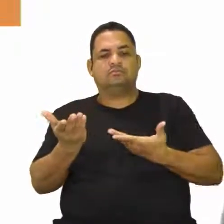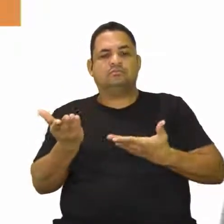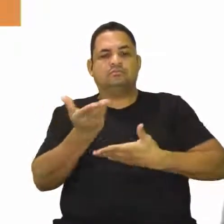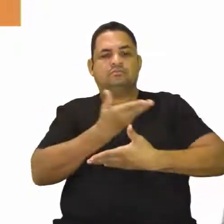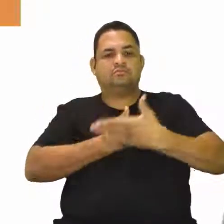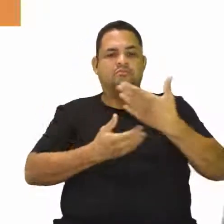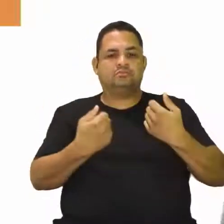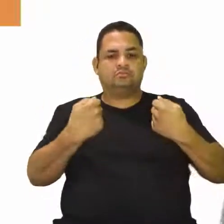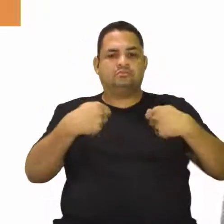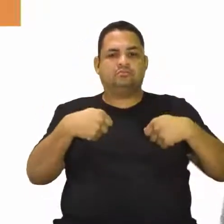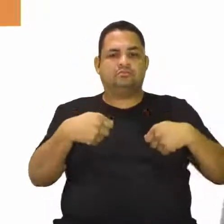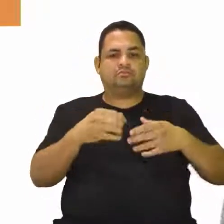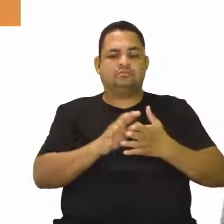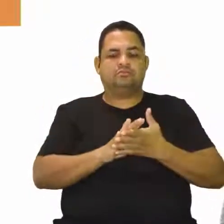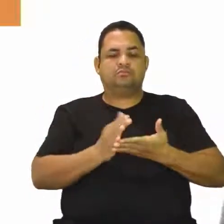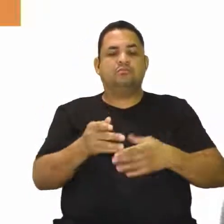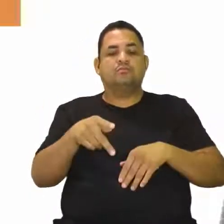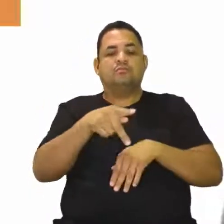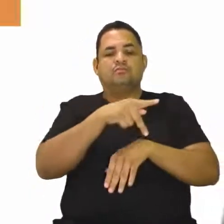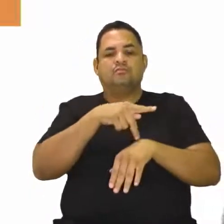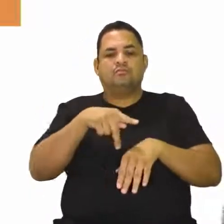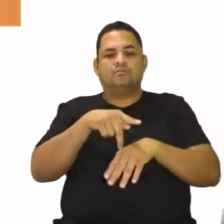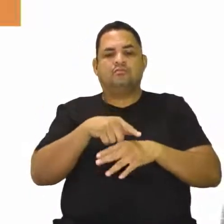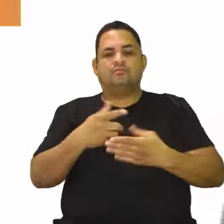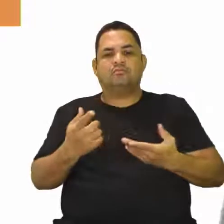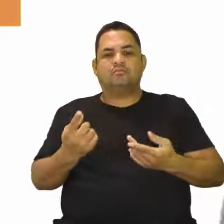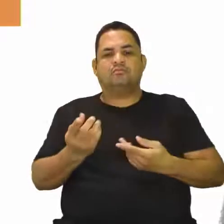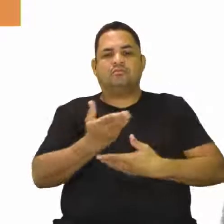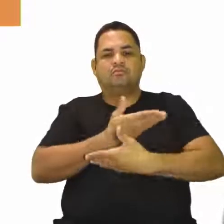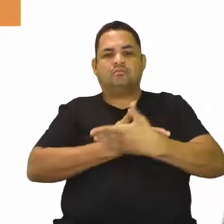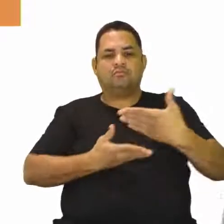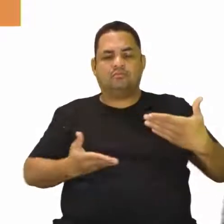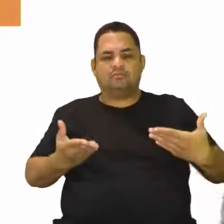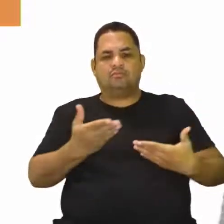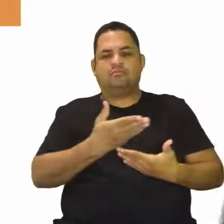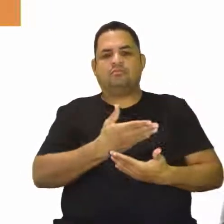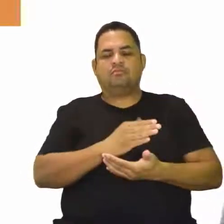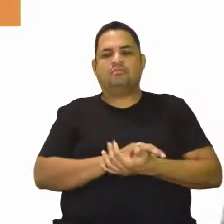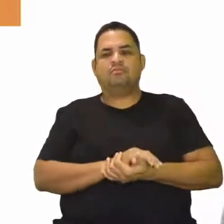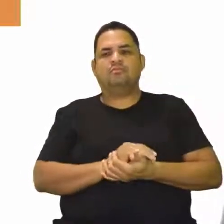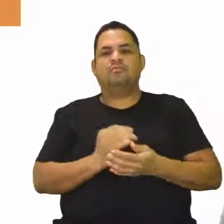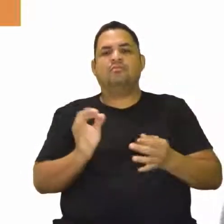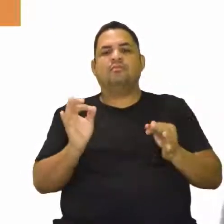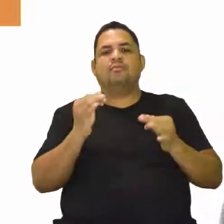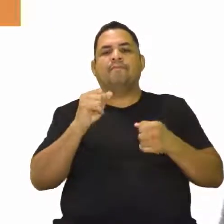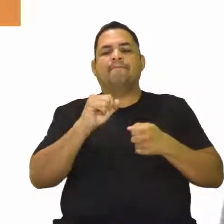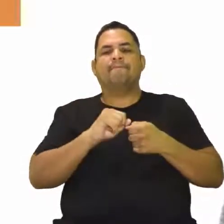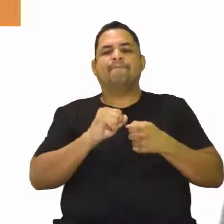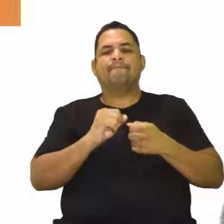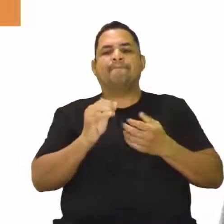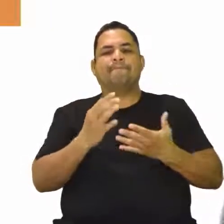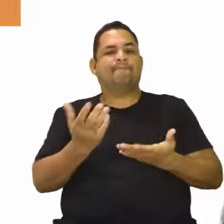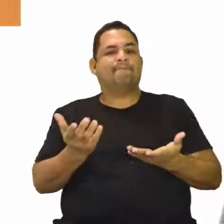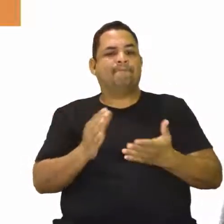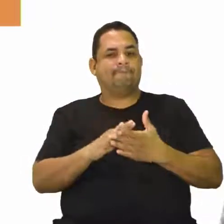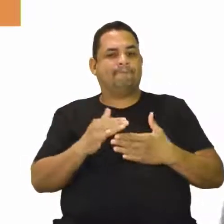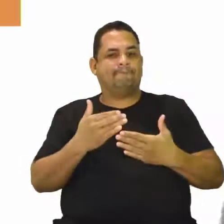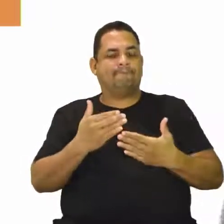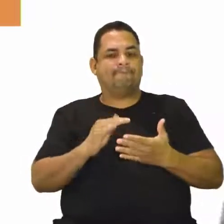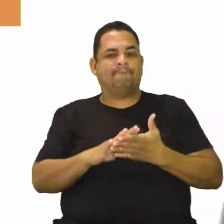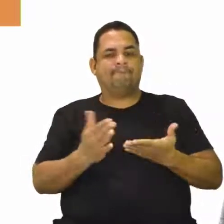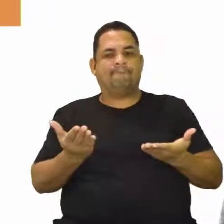uma das relações do Poder entre as na ções feito isso vai para baixo